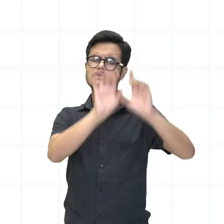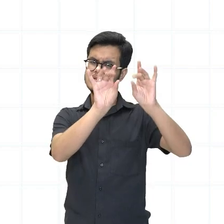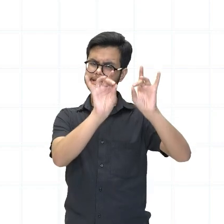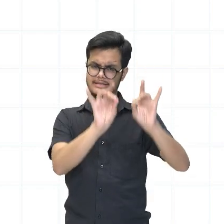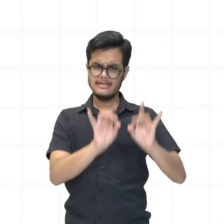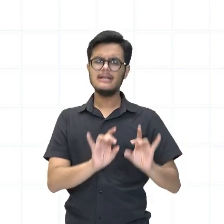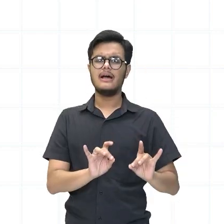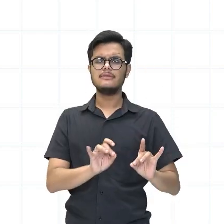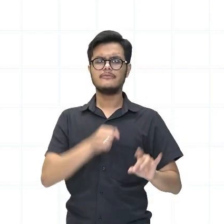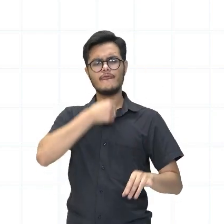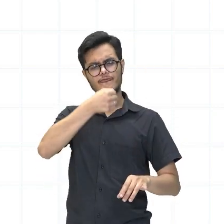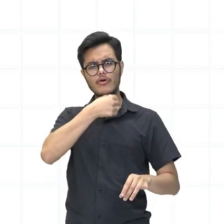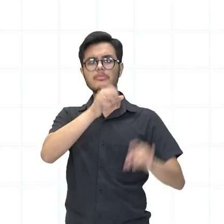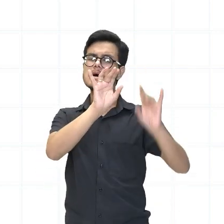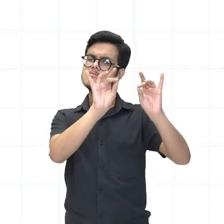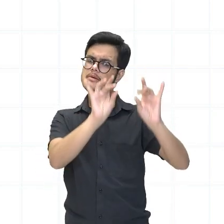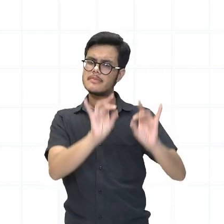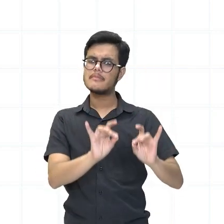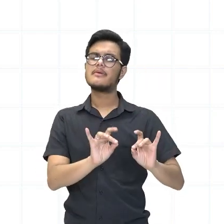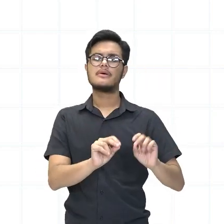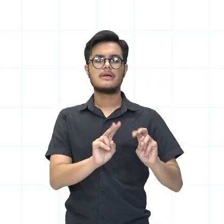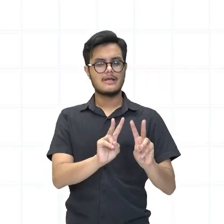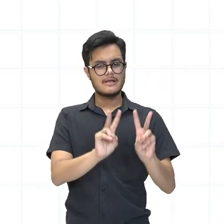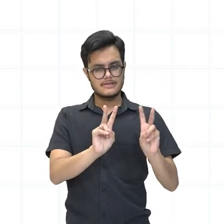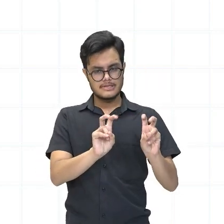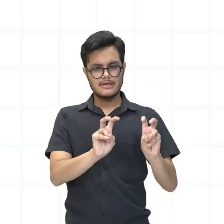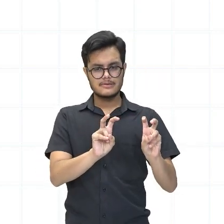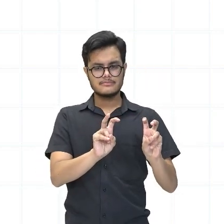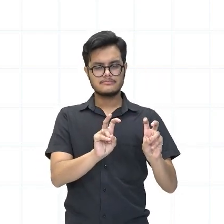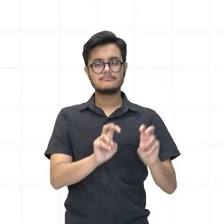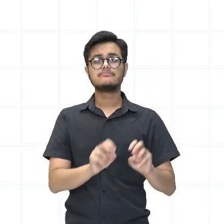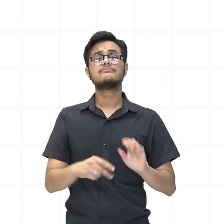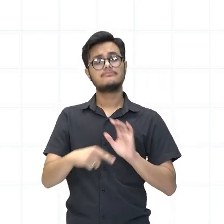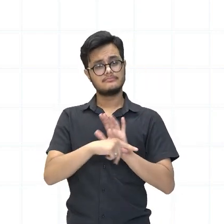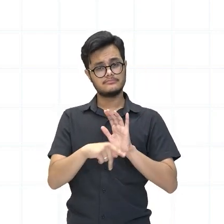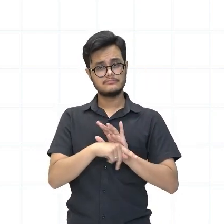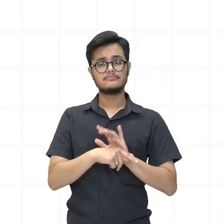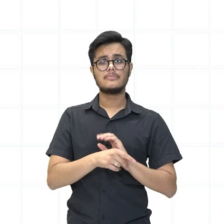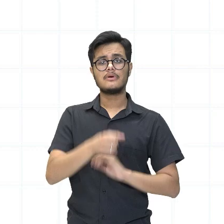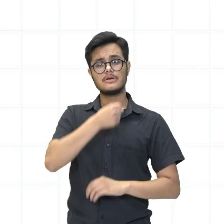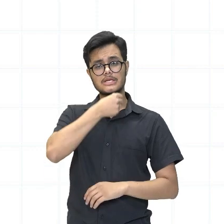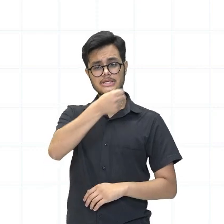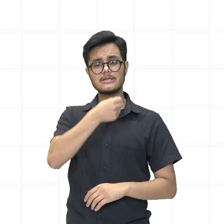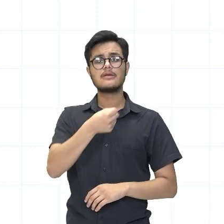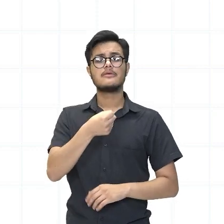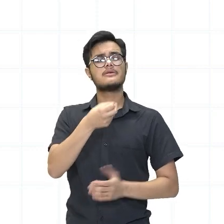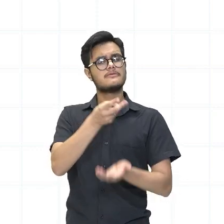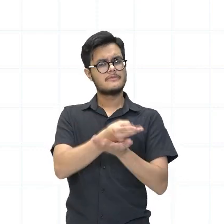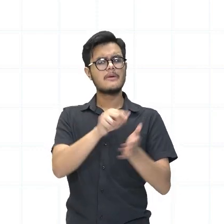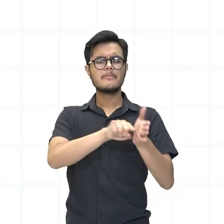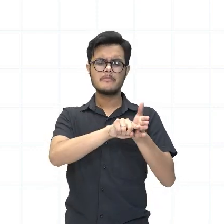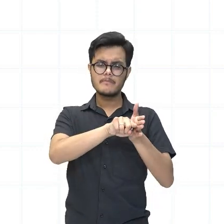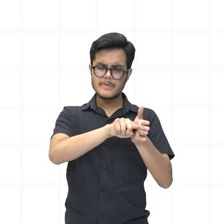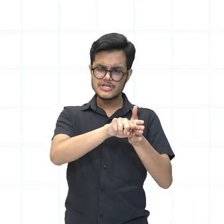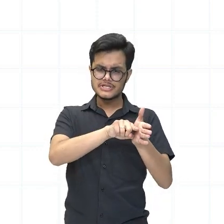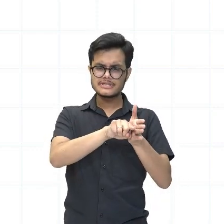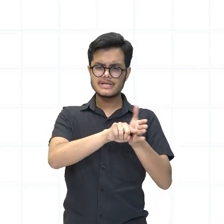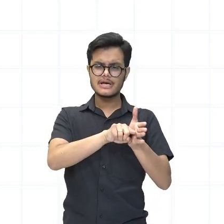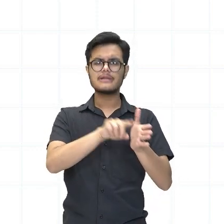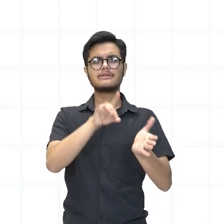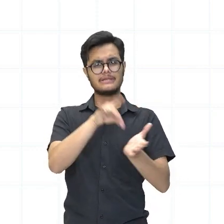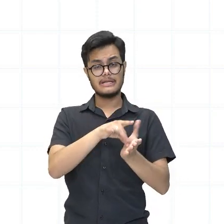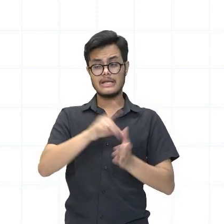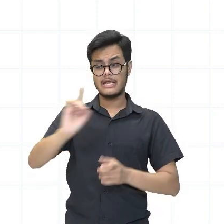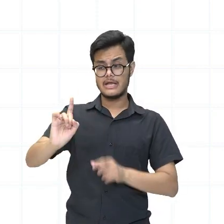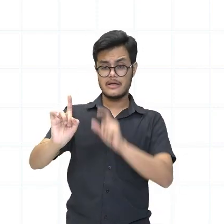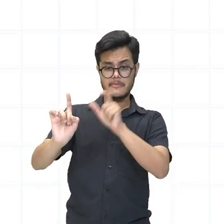é. Ela é extensa até mesmo porque ela é uma reportagem que foi trabalhada. Nós tivemos aí um repórter, a